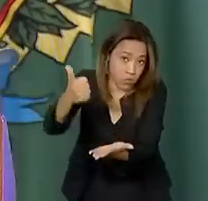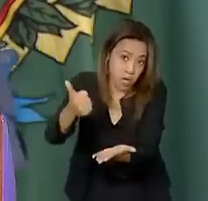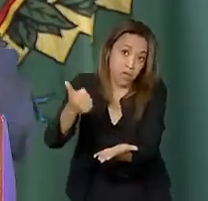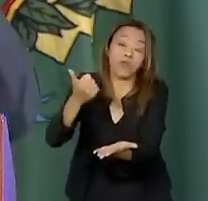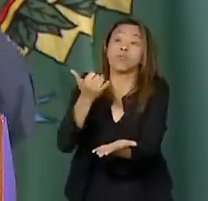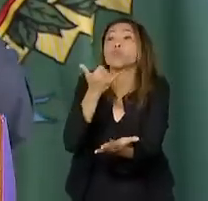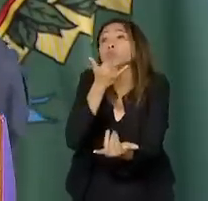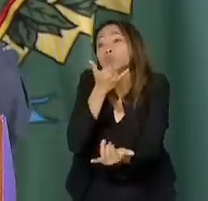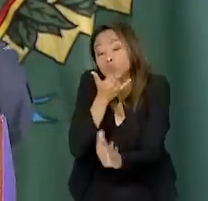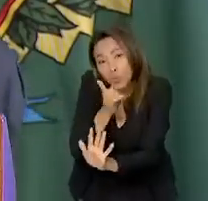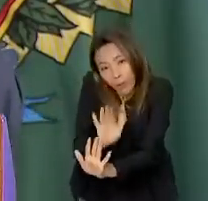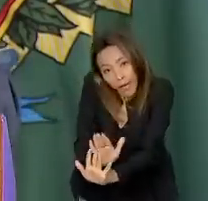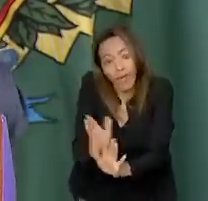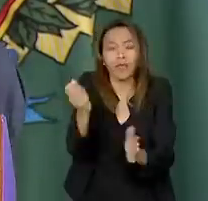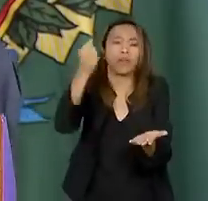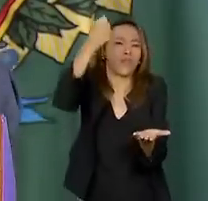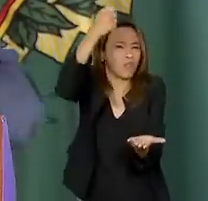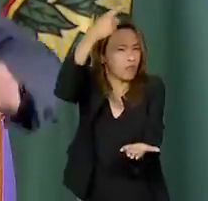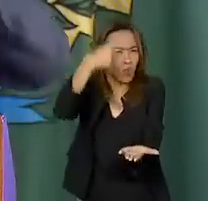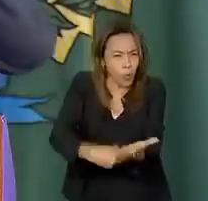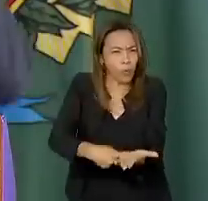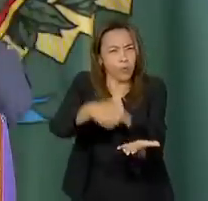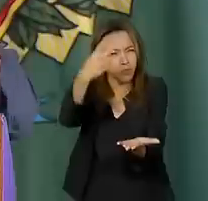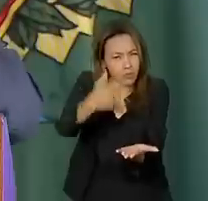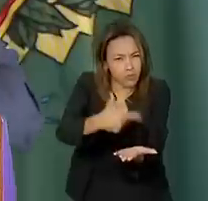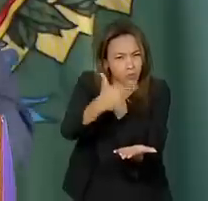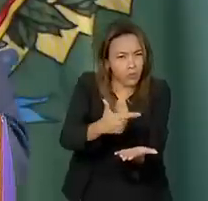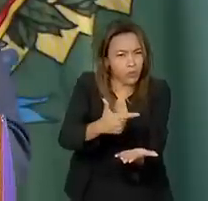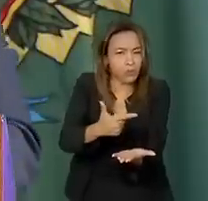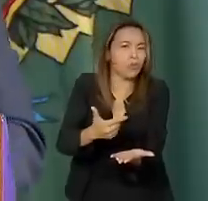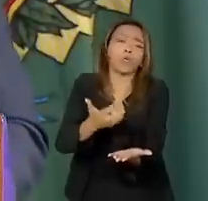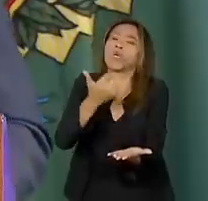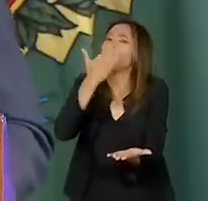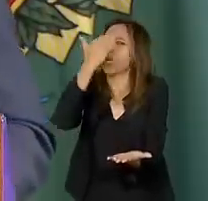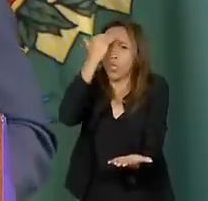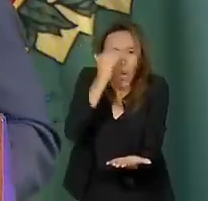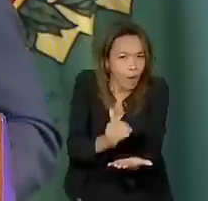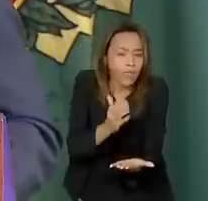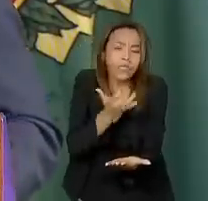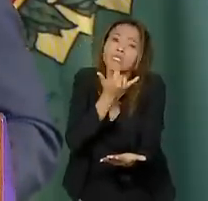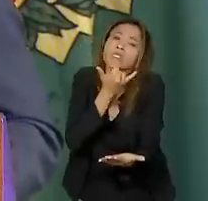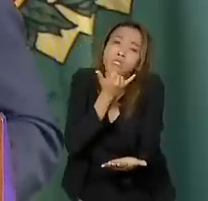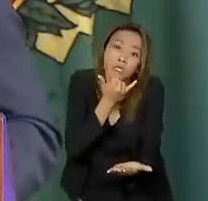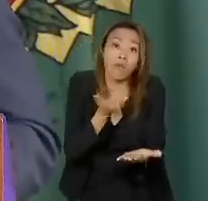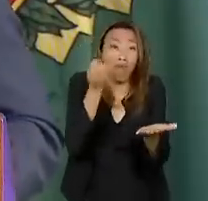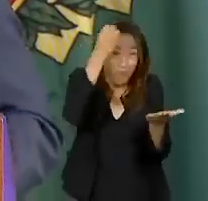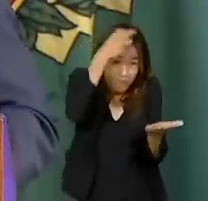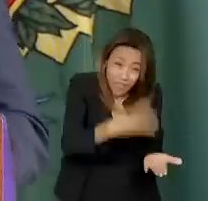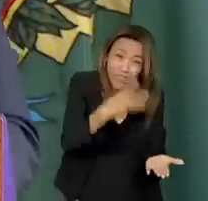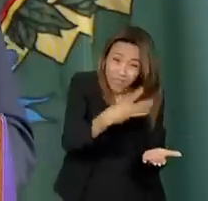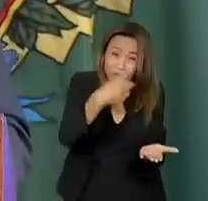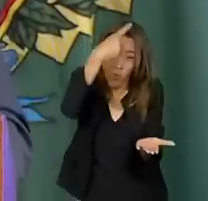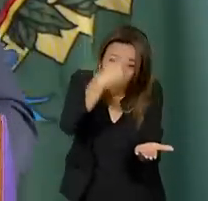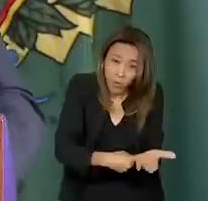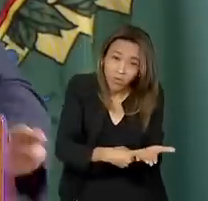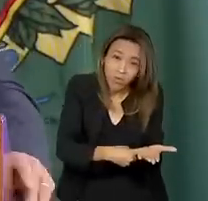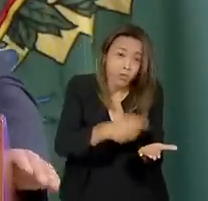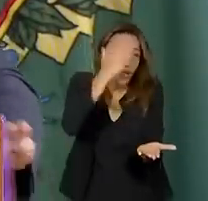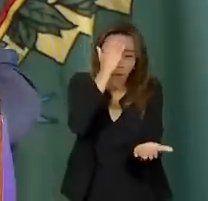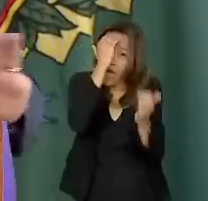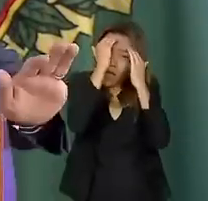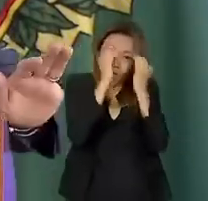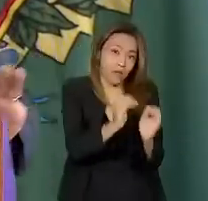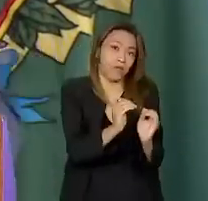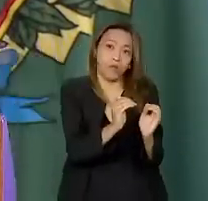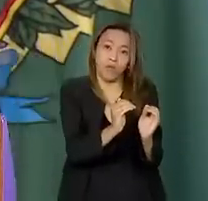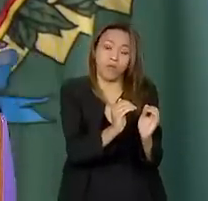é perdoado. Se você não cumpriu o segundo, você ainda é perdoado. Mas se você não cumpriu o terceiro compromisso,